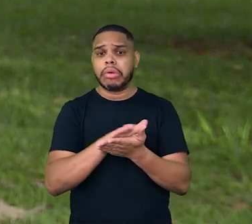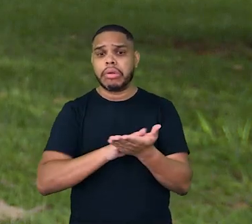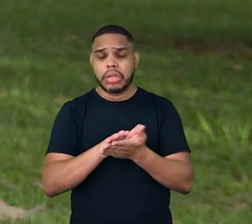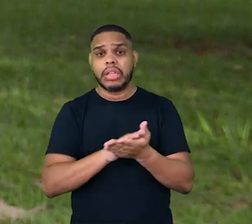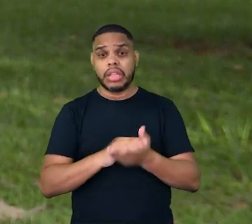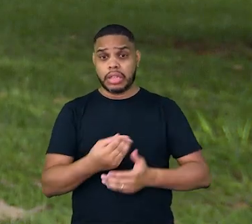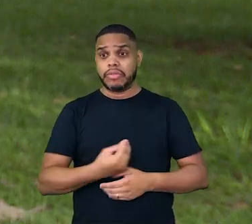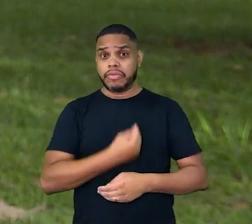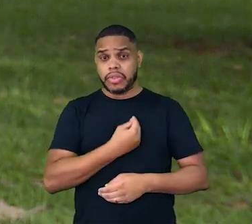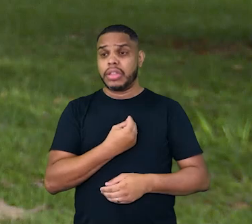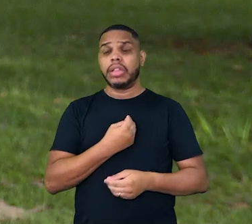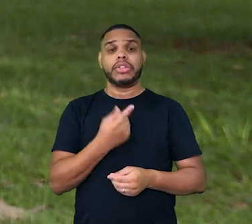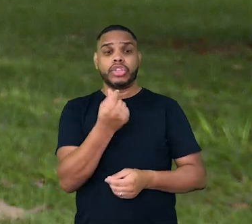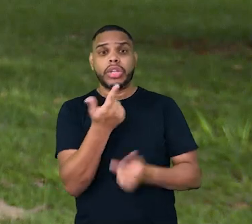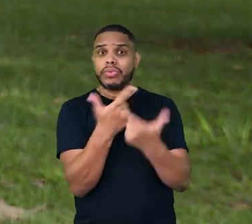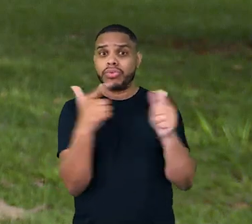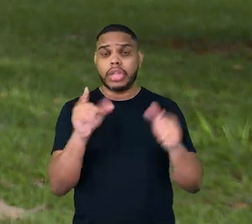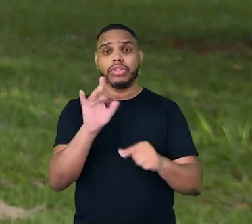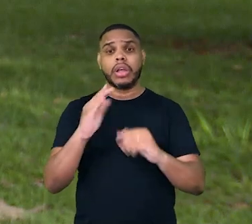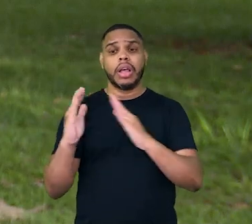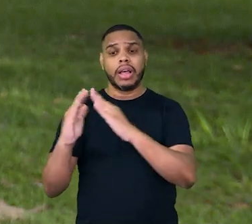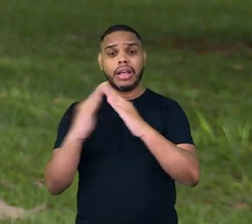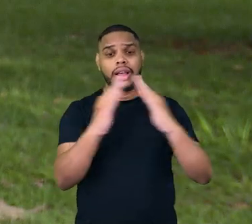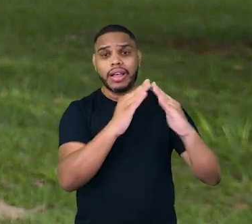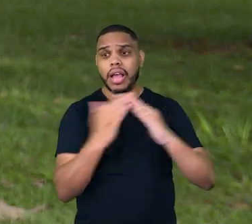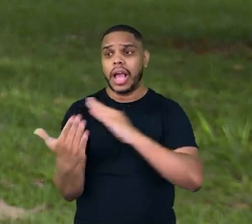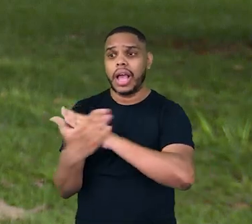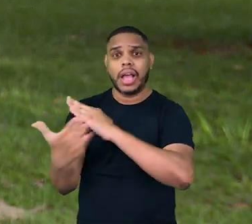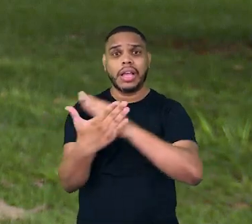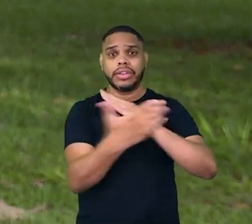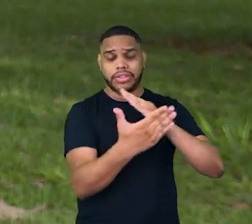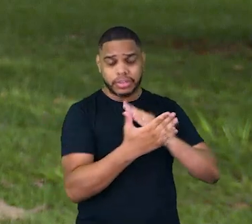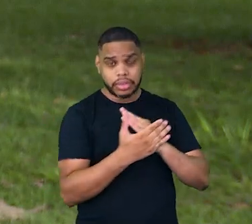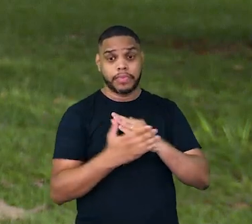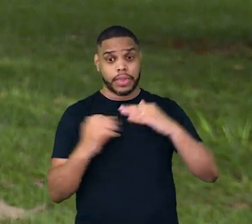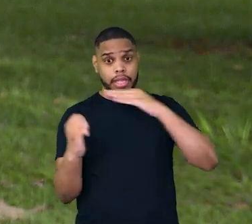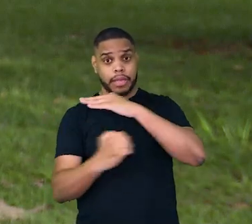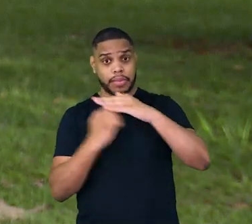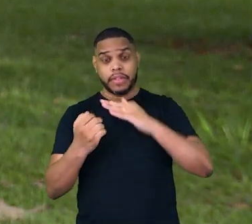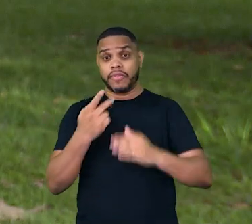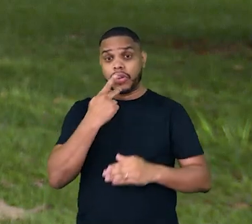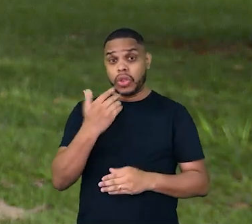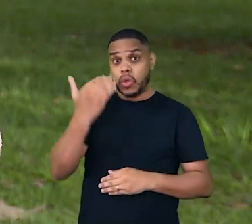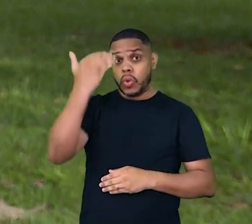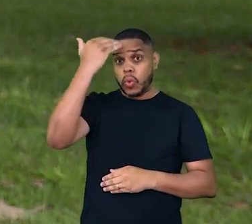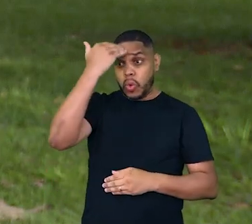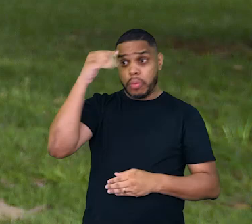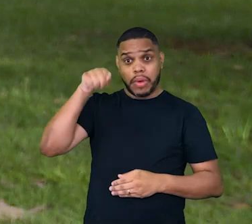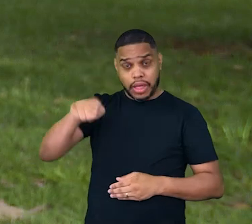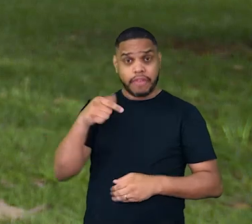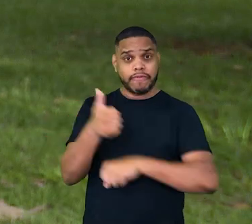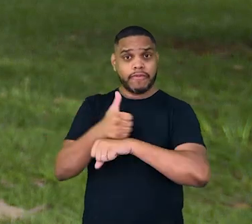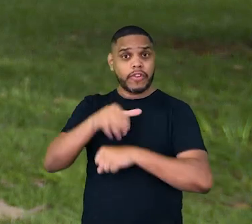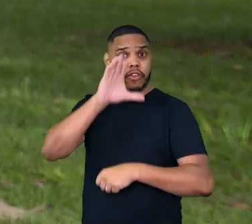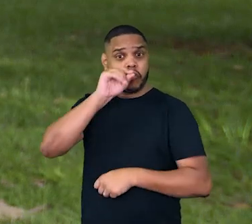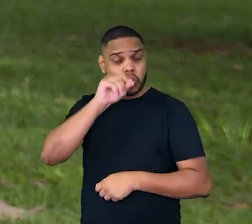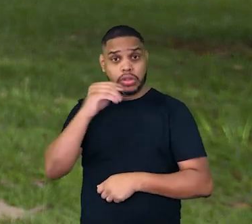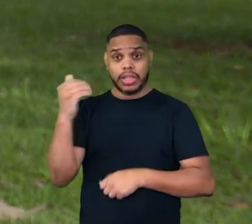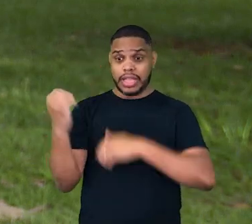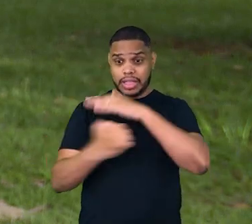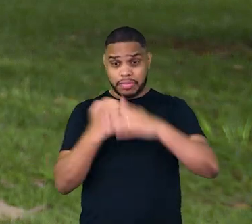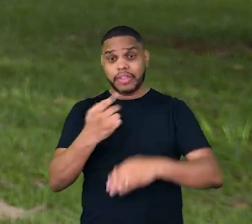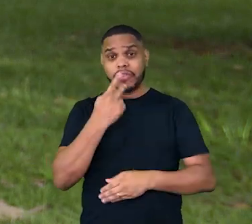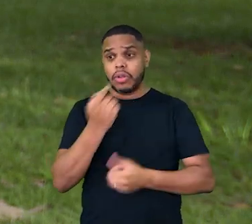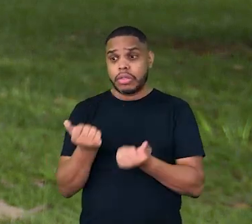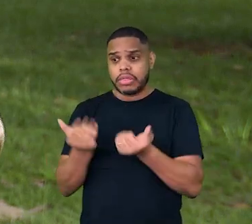que passou a viver com a ajuda de vizinhos. Em defesa, a agropecuária alegou que a culpa do acidente era do vaqueiro. A empresa